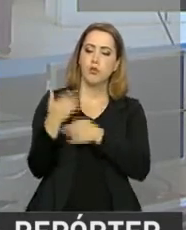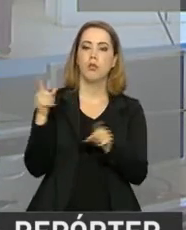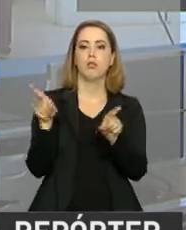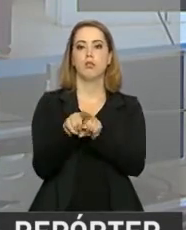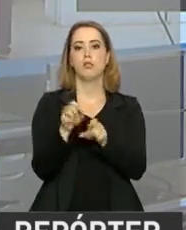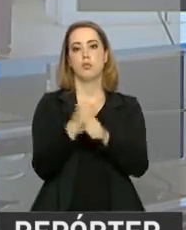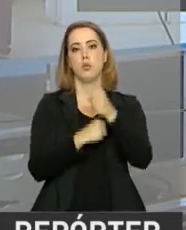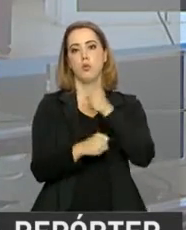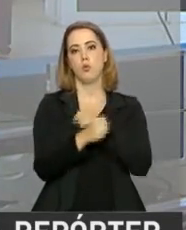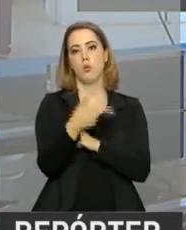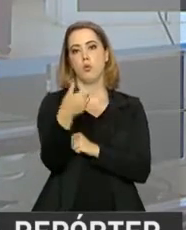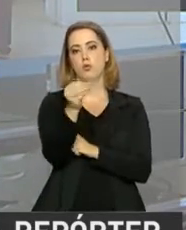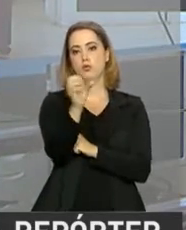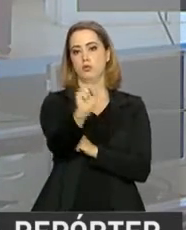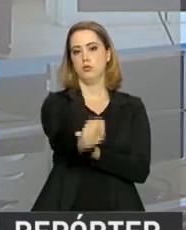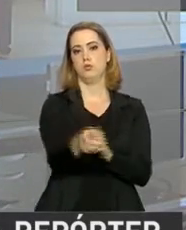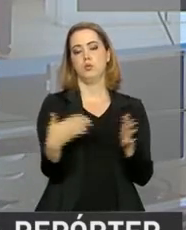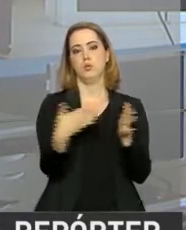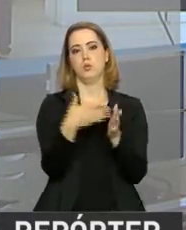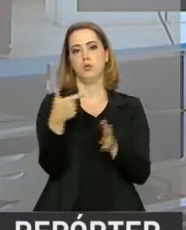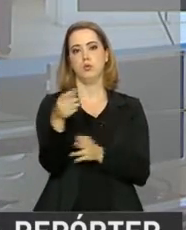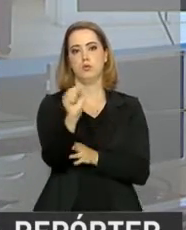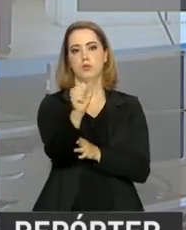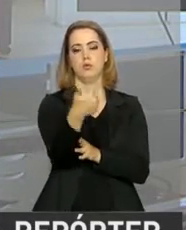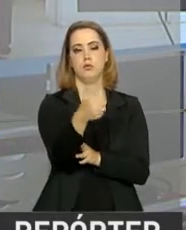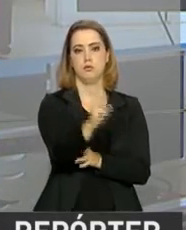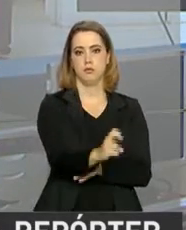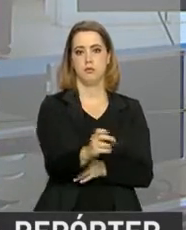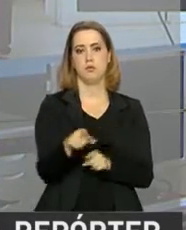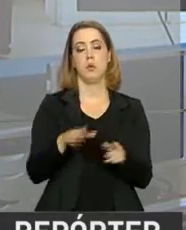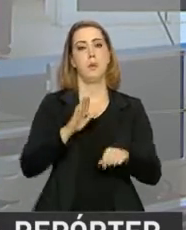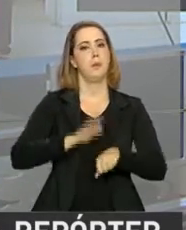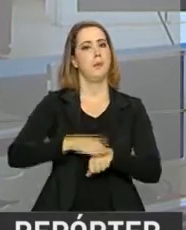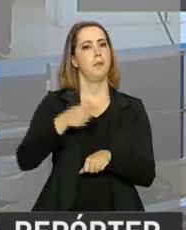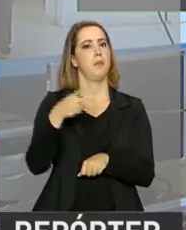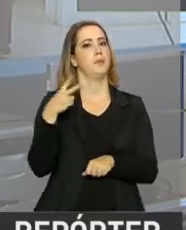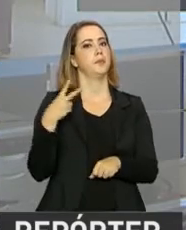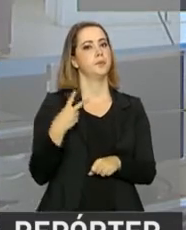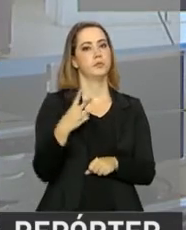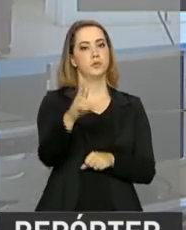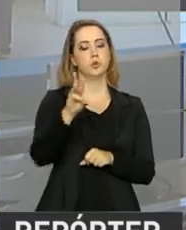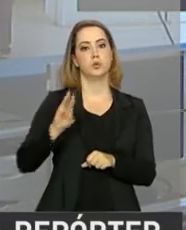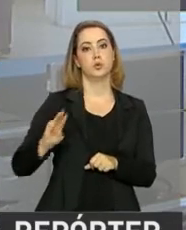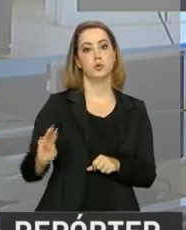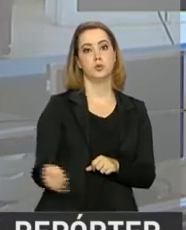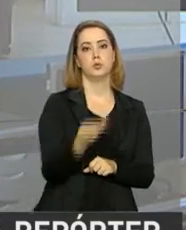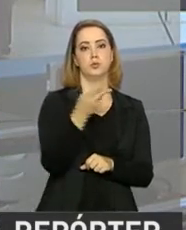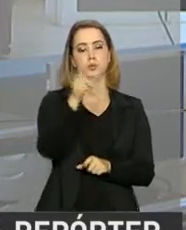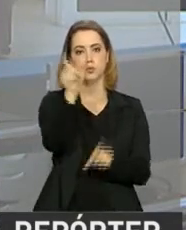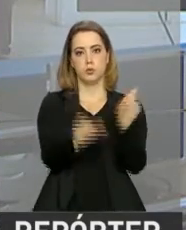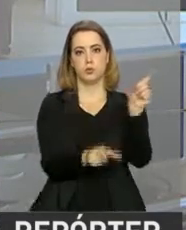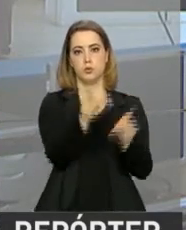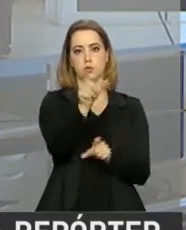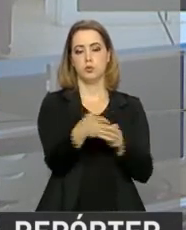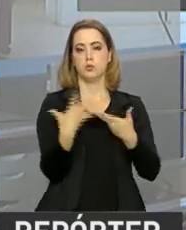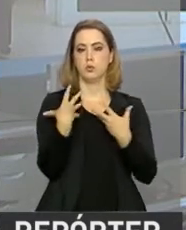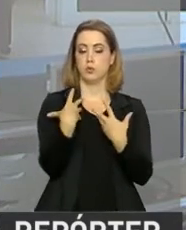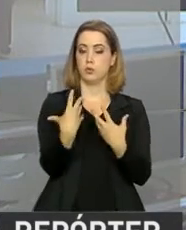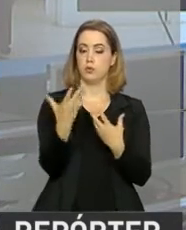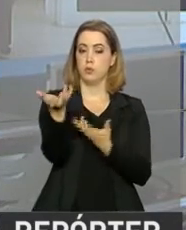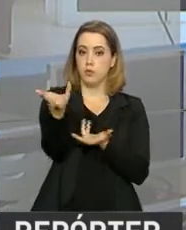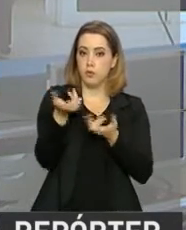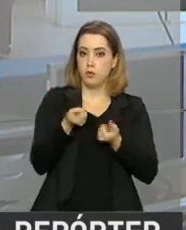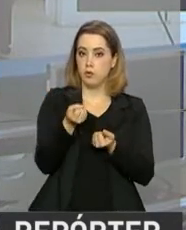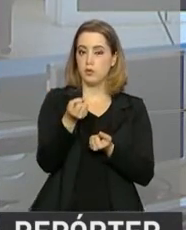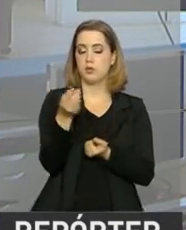na malha fina entre 2008 e 2015 mais de 2 milhões de contribuintes vão receber os valores que totalizam 2 bilhões e